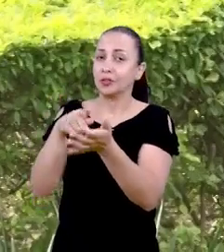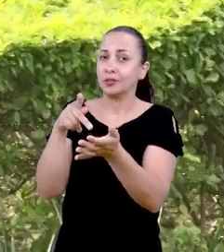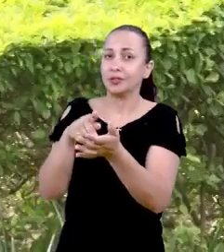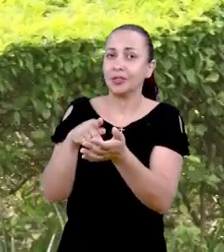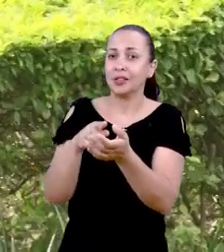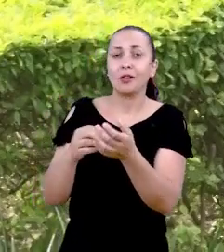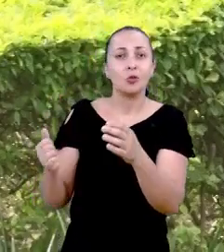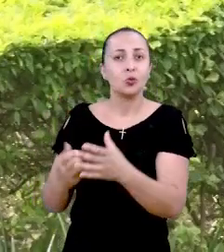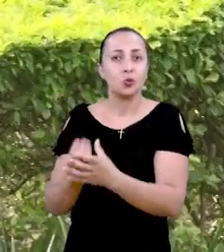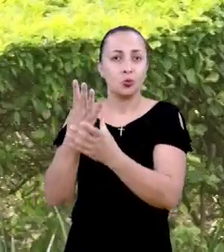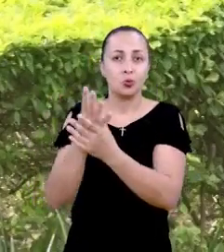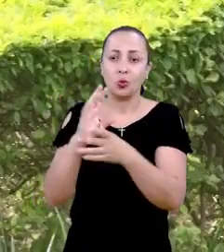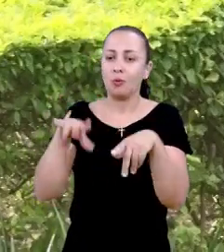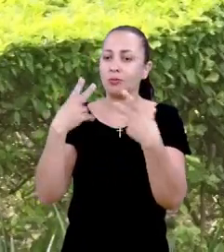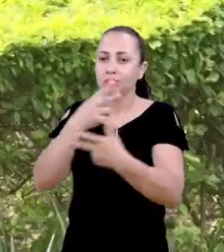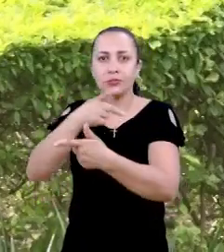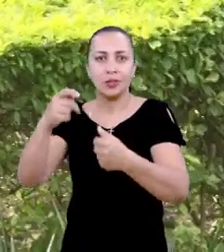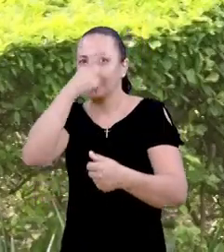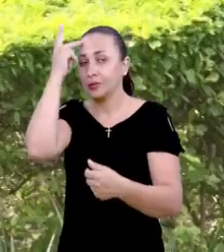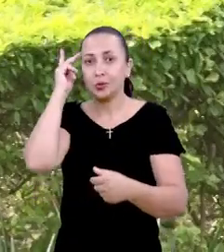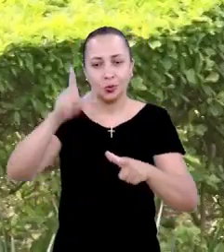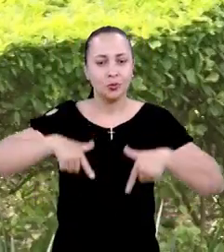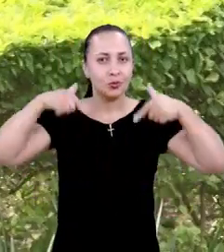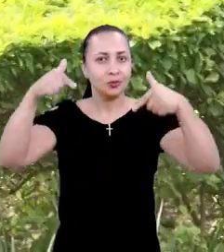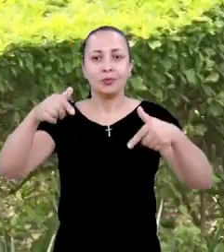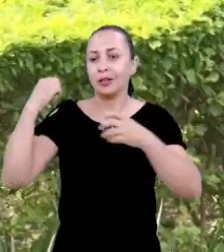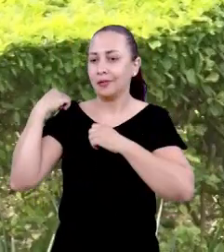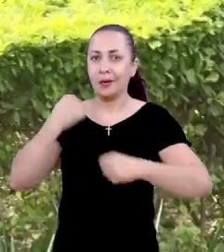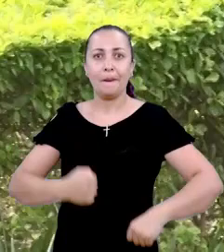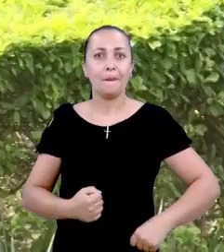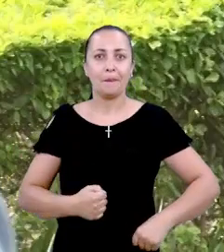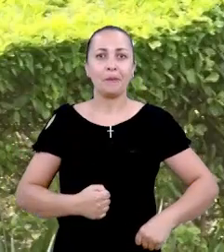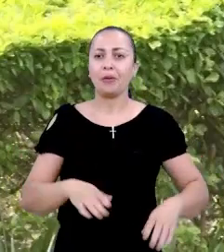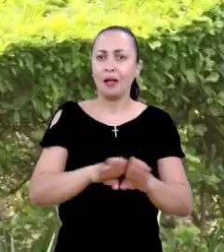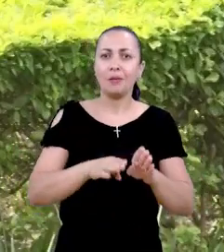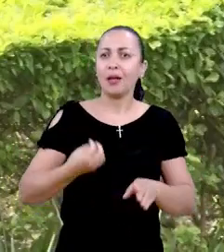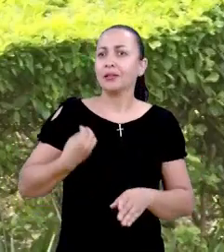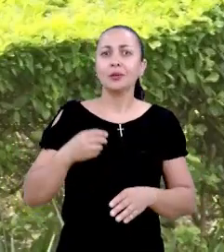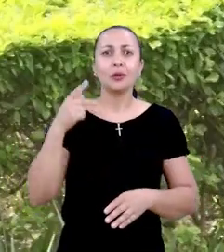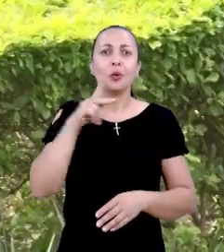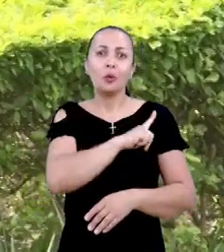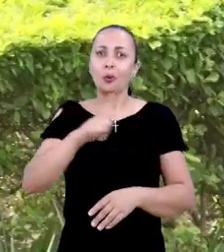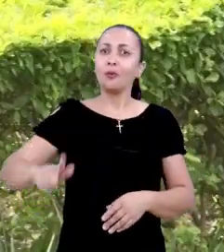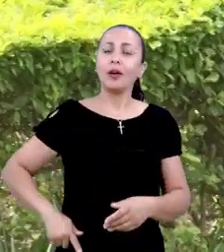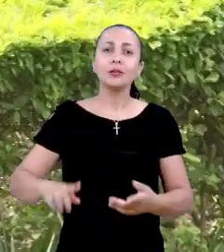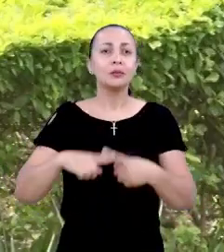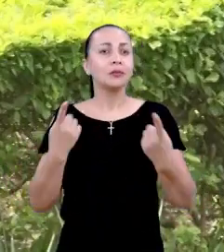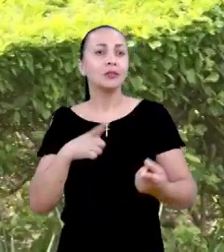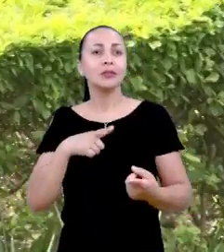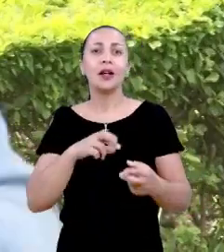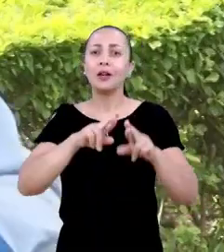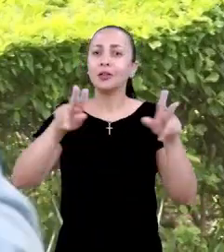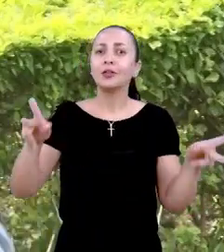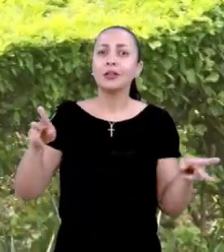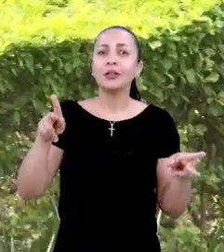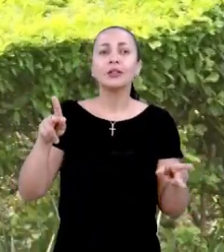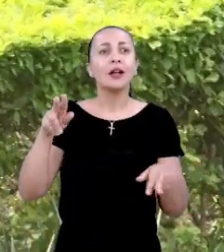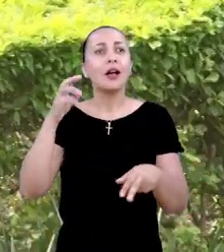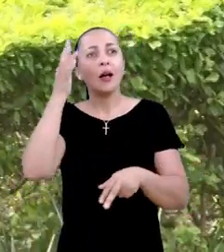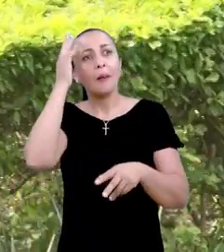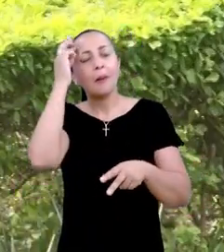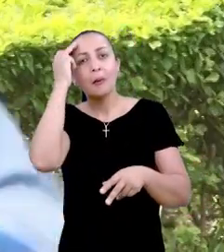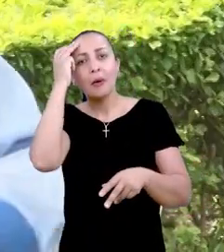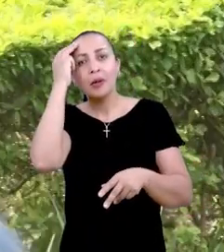memória dos familiares e vítimas que permaneceram enquanto sociedade civil e aqueles que foram para o governo. Então nós percebemos que em decorrência